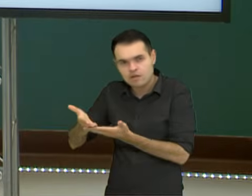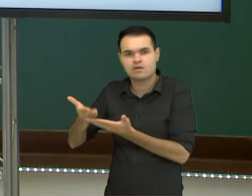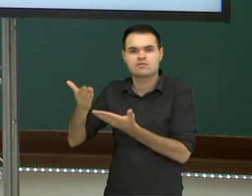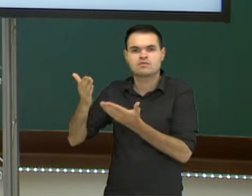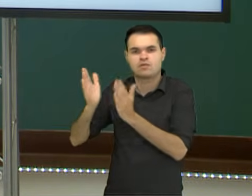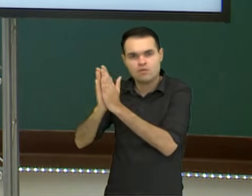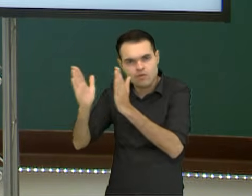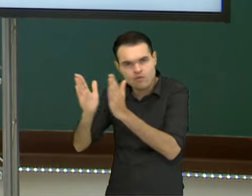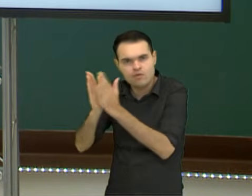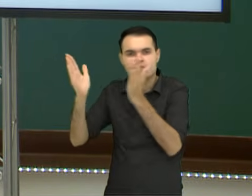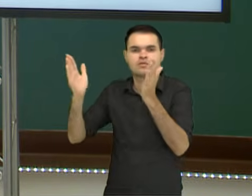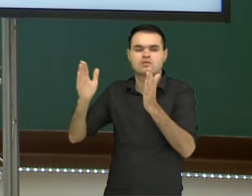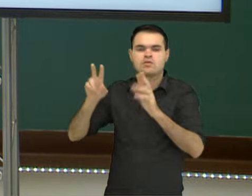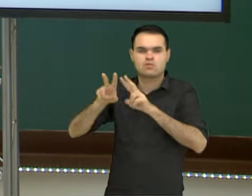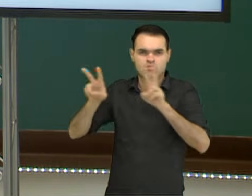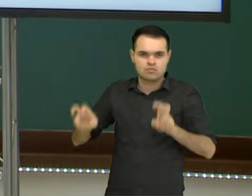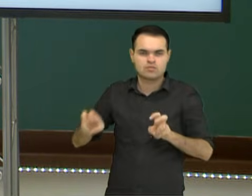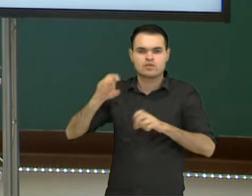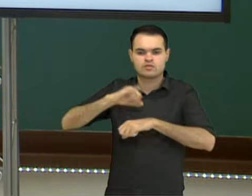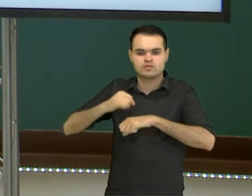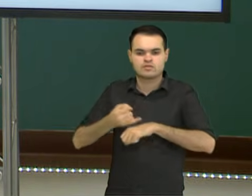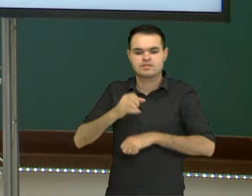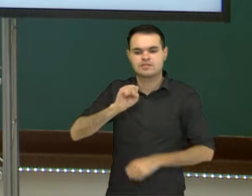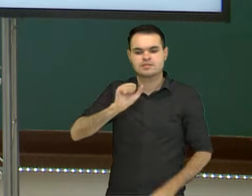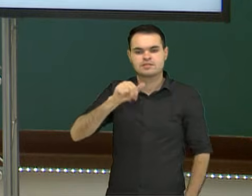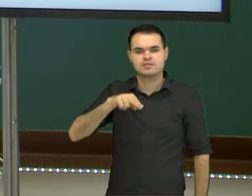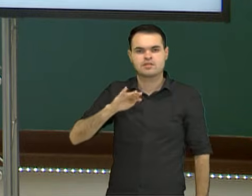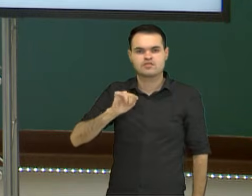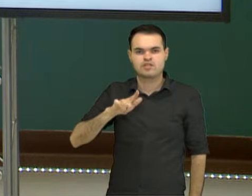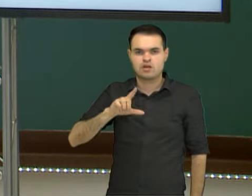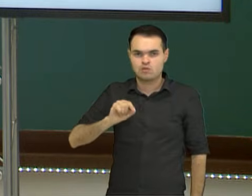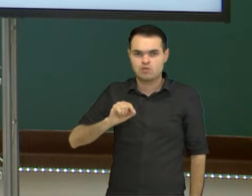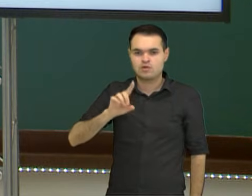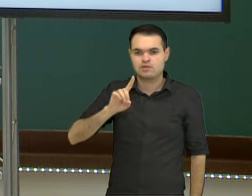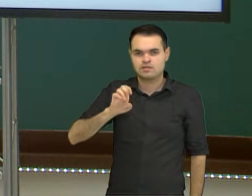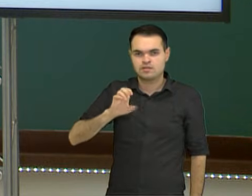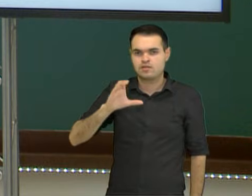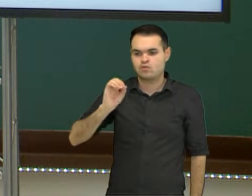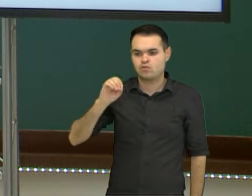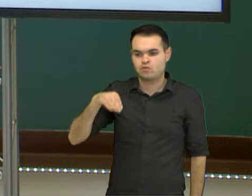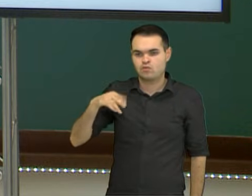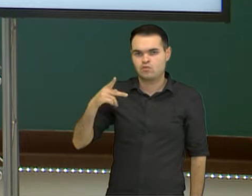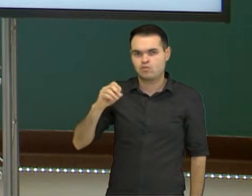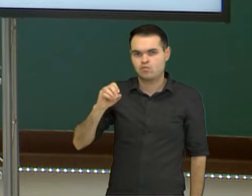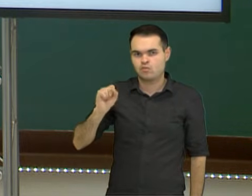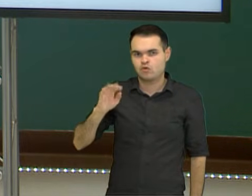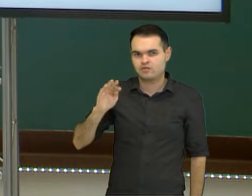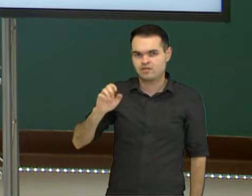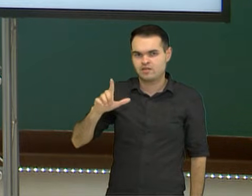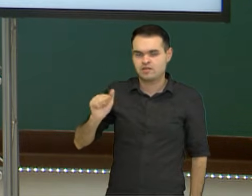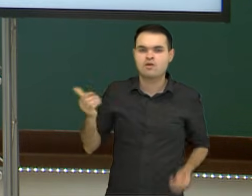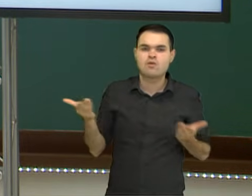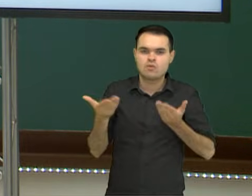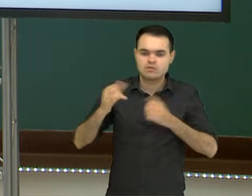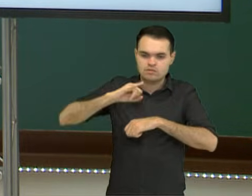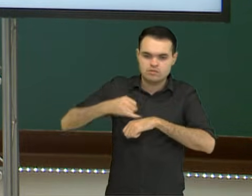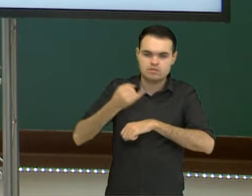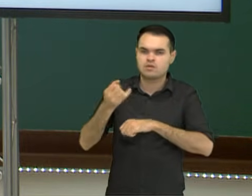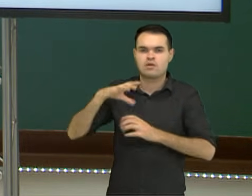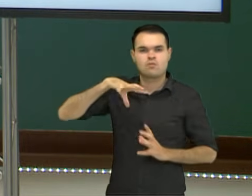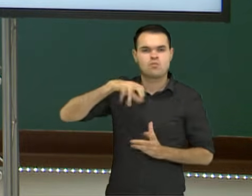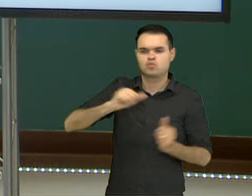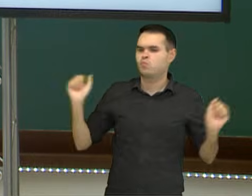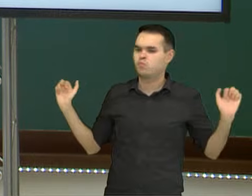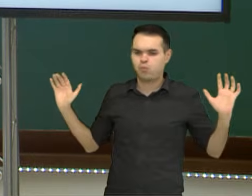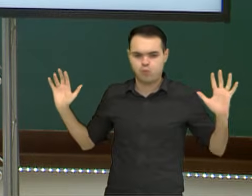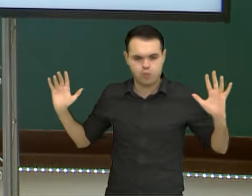e Santiago de Compostela. Nos dias de hoje, Jerusalém é um importante centro de peregrinação, é uma cidade,